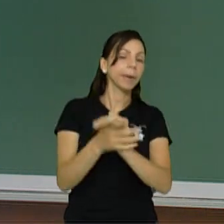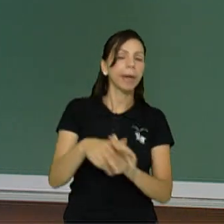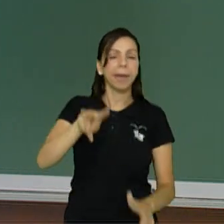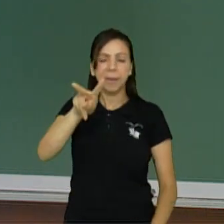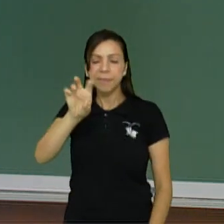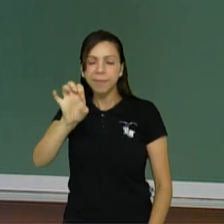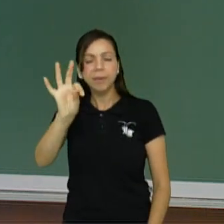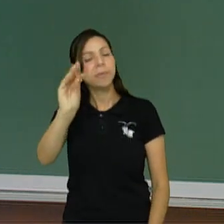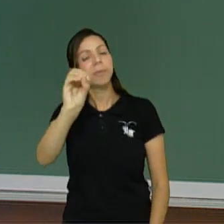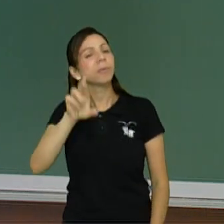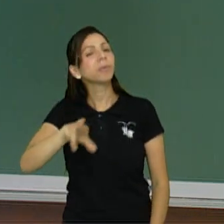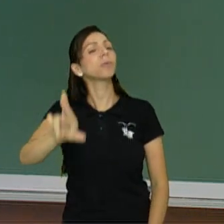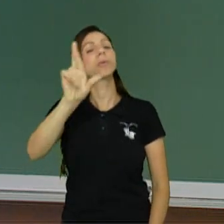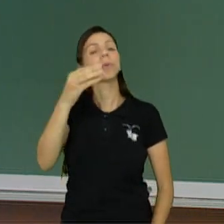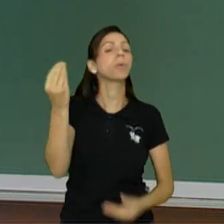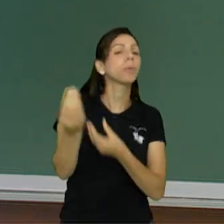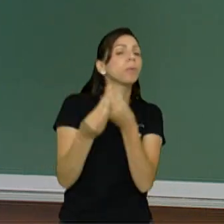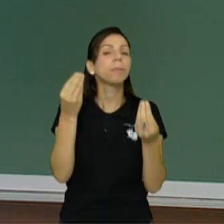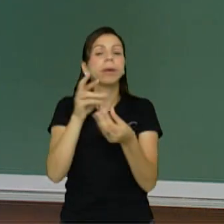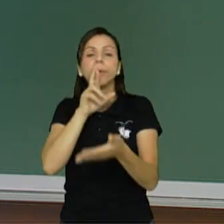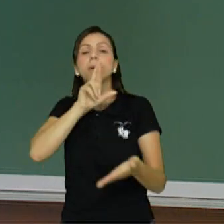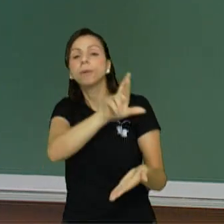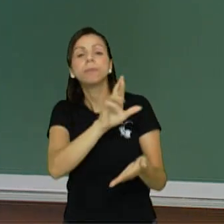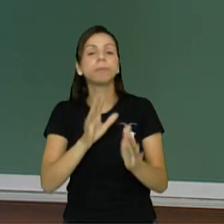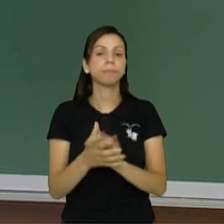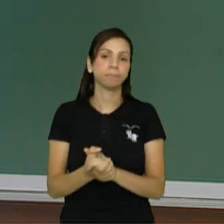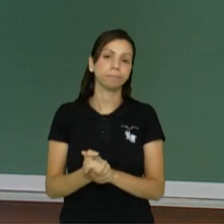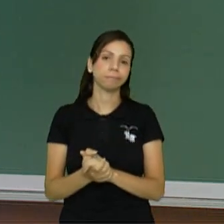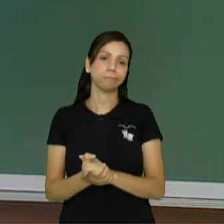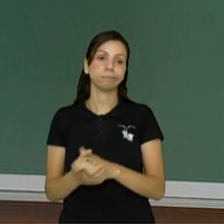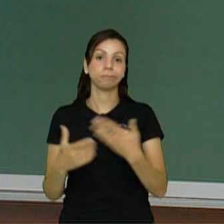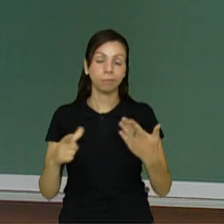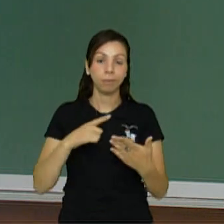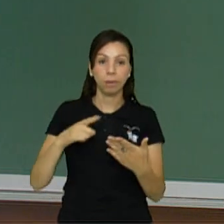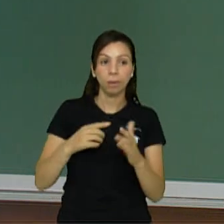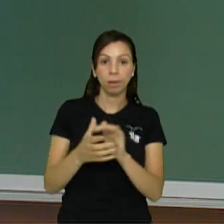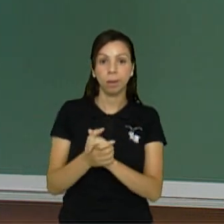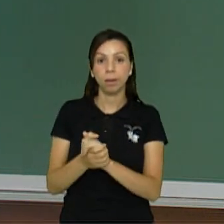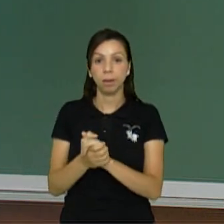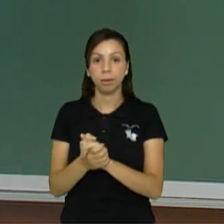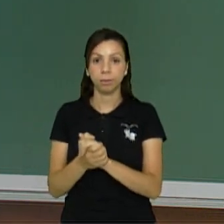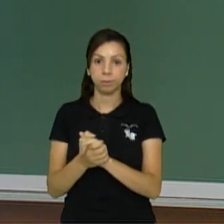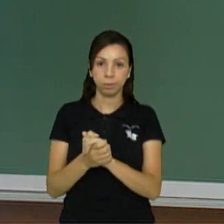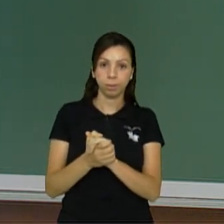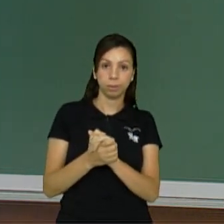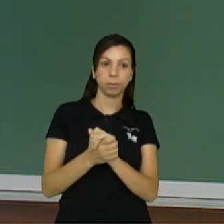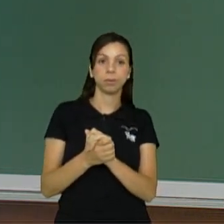como é que eu resolvo isso? Imagine você, a correnteza, ela está passando,